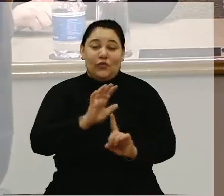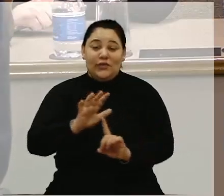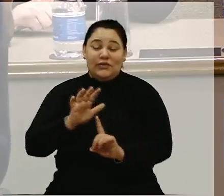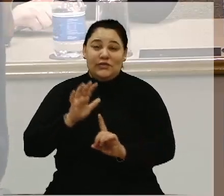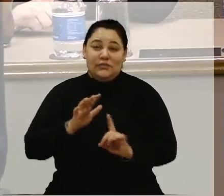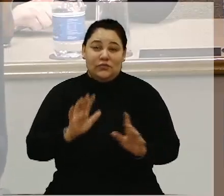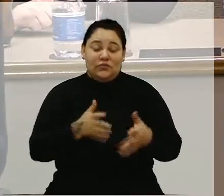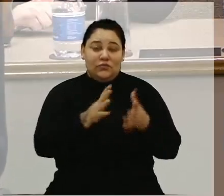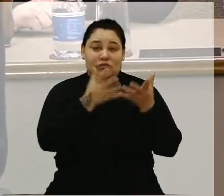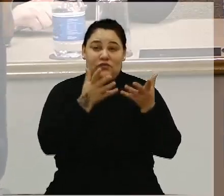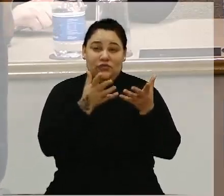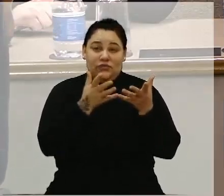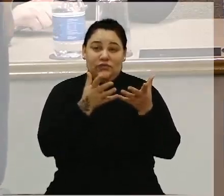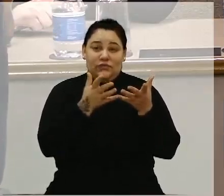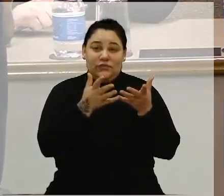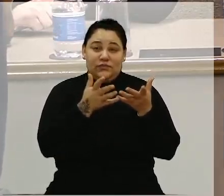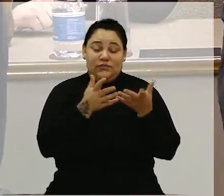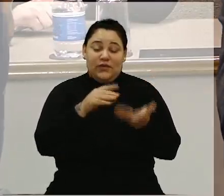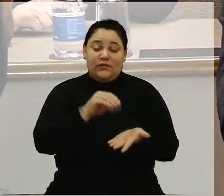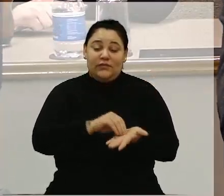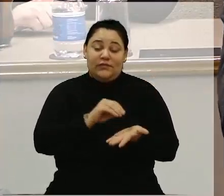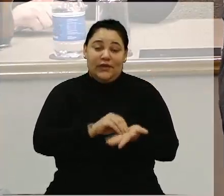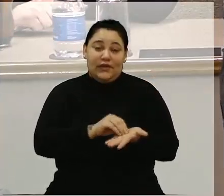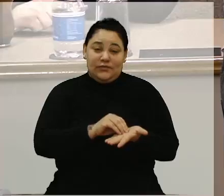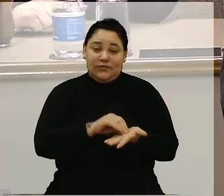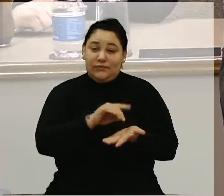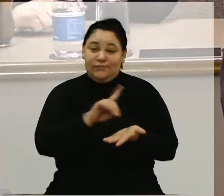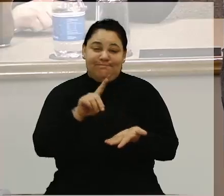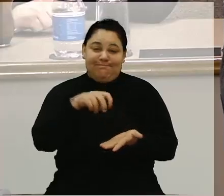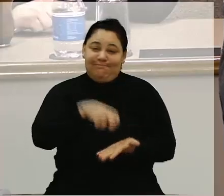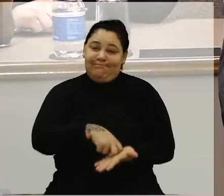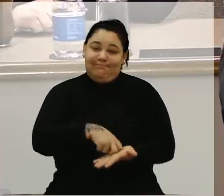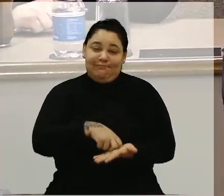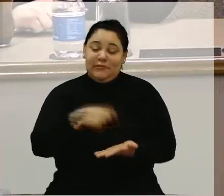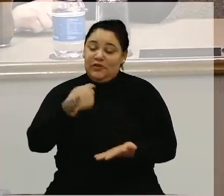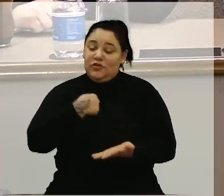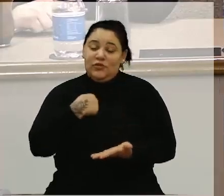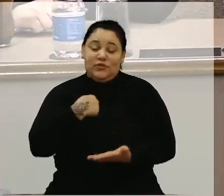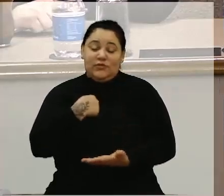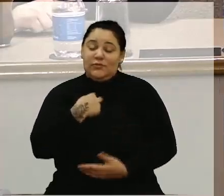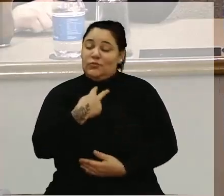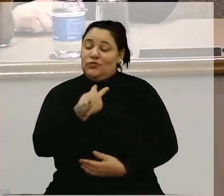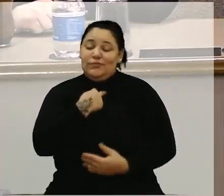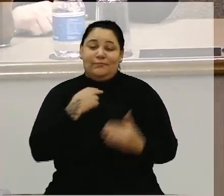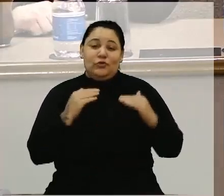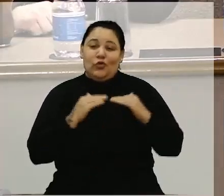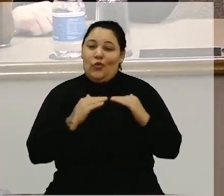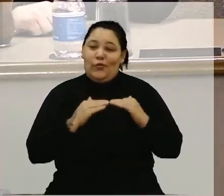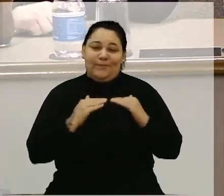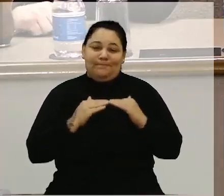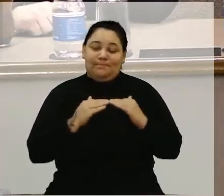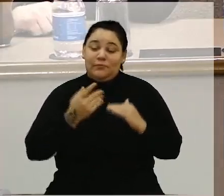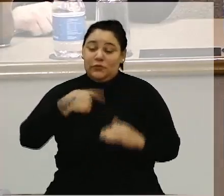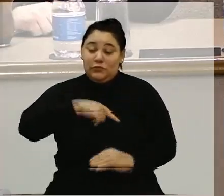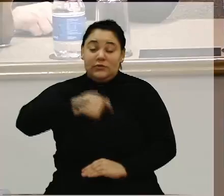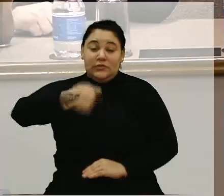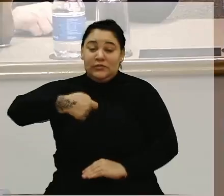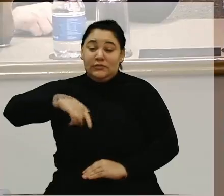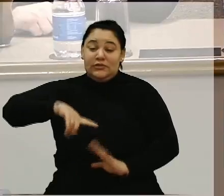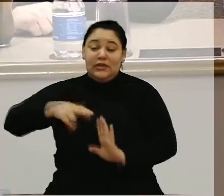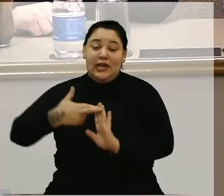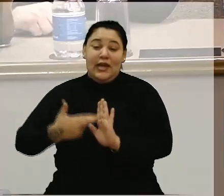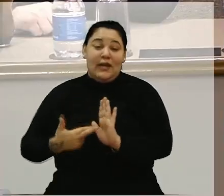impunidade. E nós não podemos concordar com isso. Nós precisamos mais regras, mais